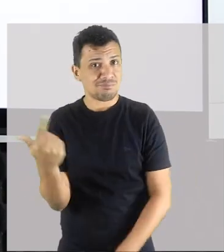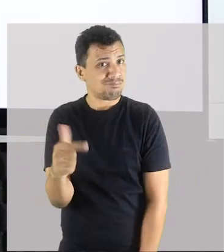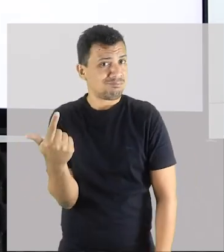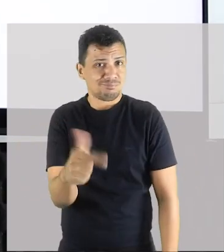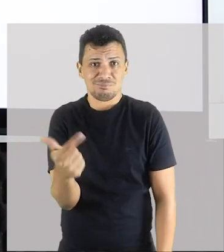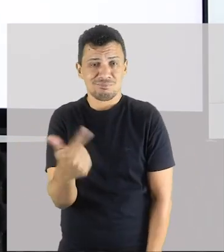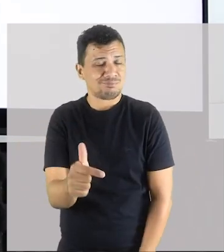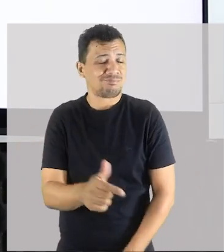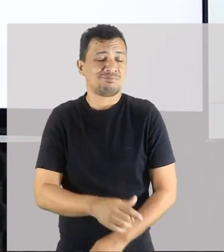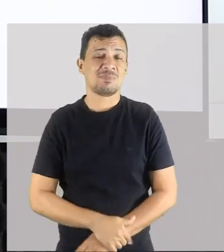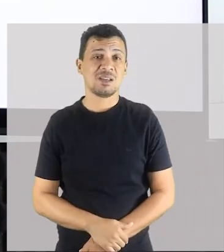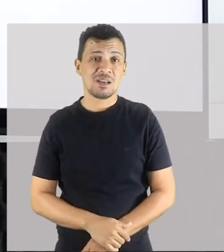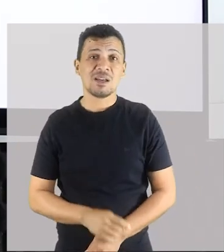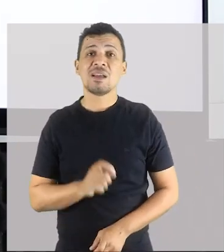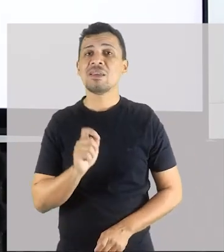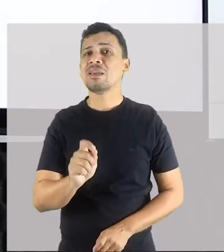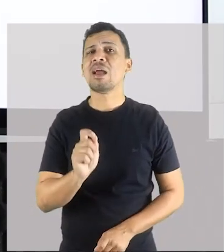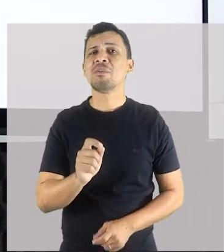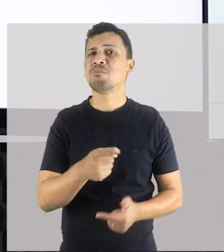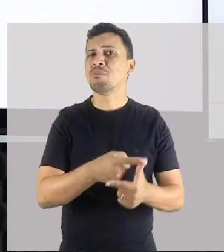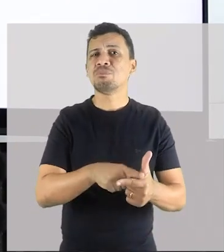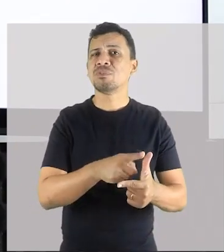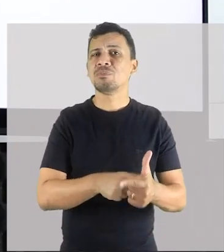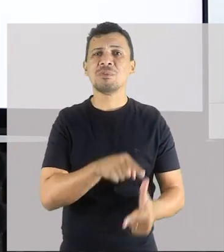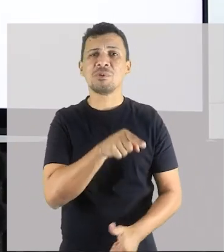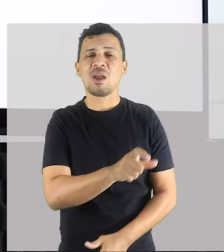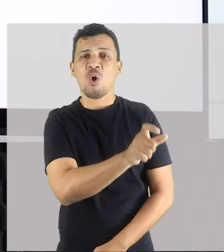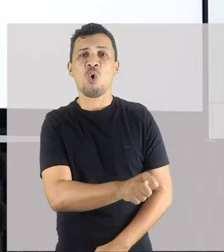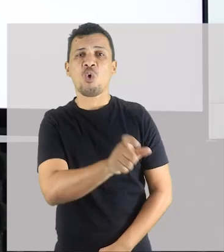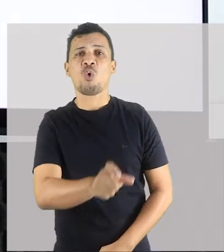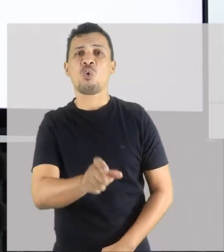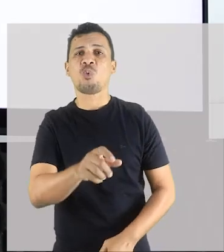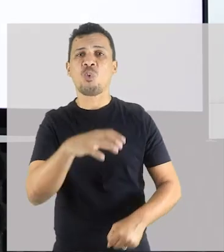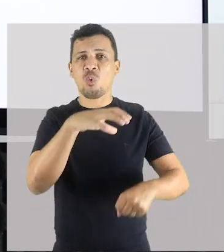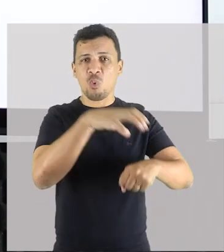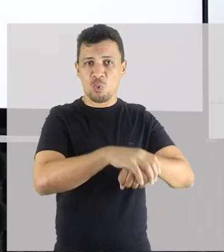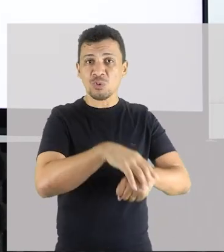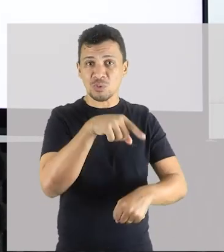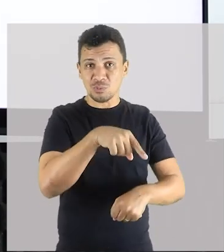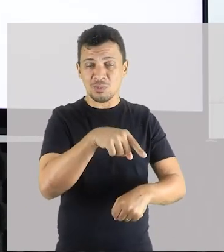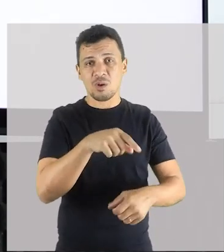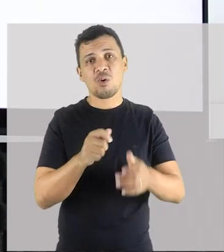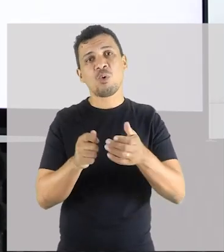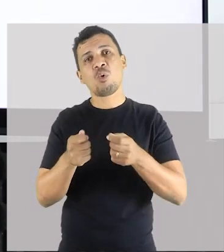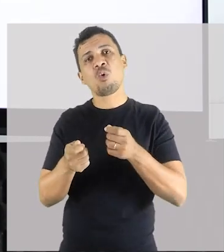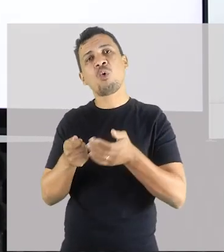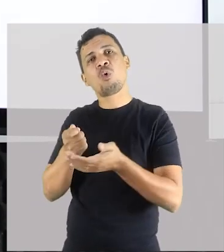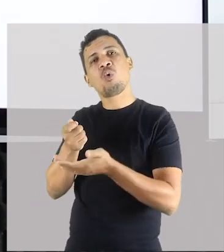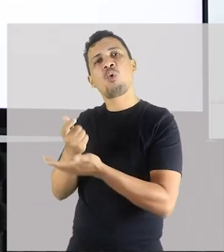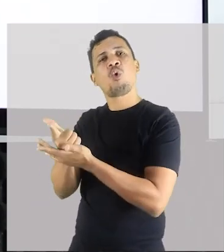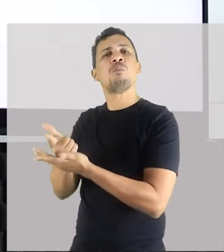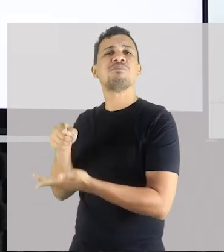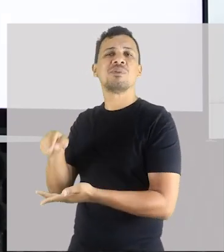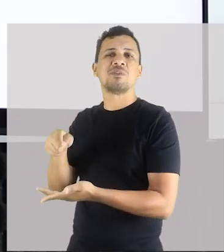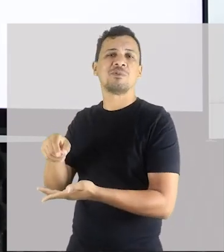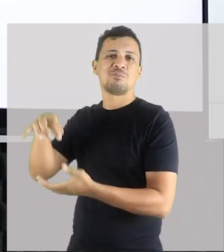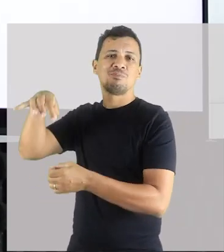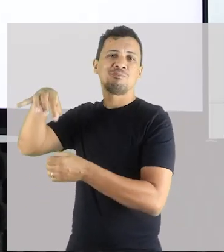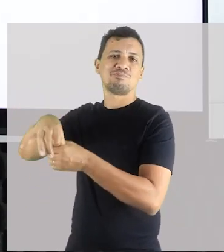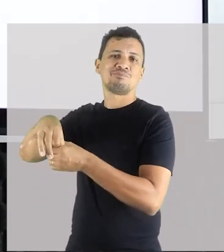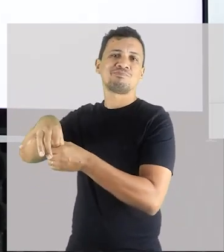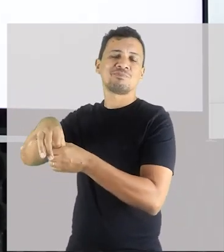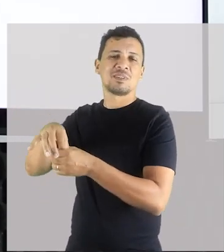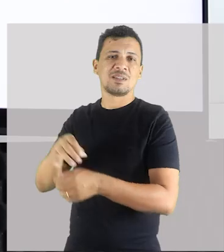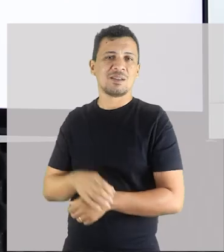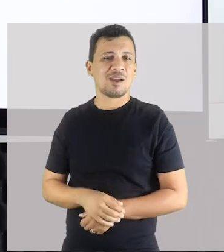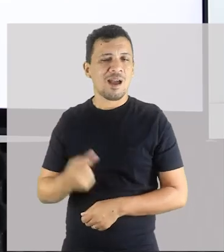disputa. E isso prejudicava quem? Os colonos que consumiam chá. Então, as ideias iluministas, elas põem mais